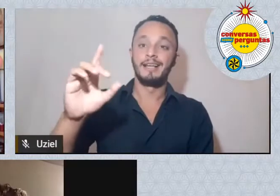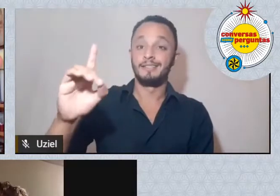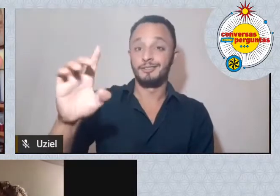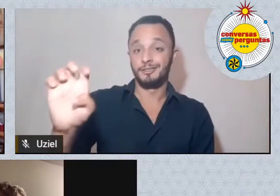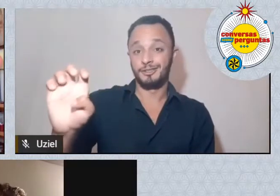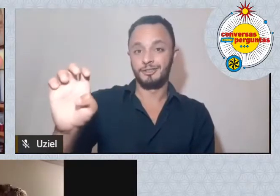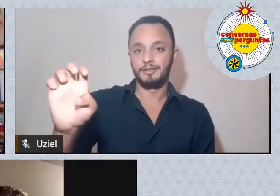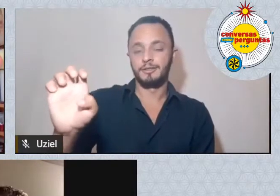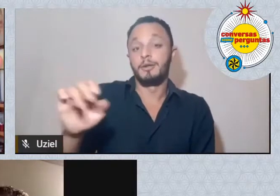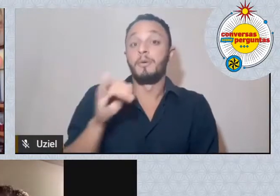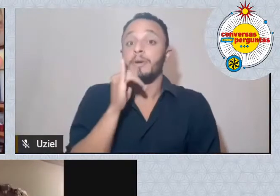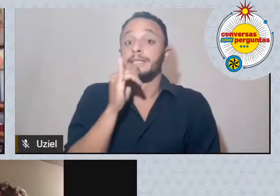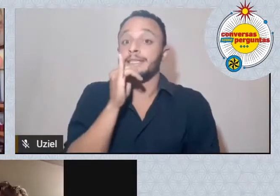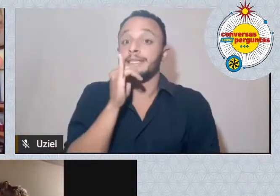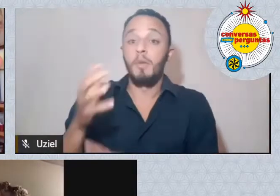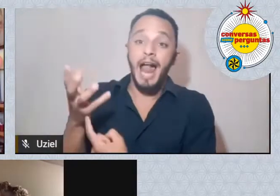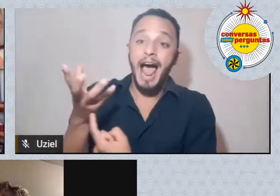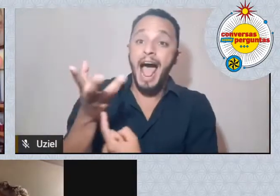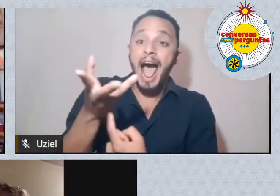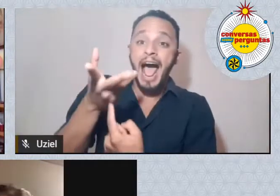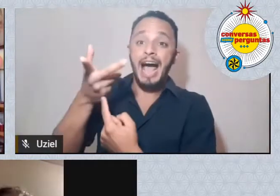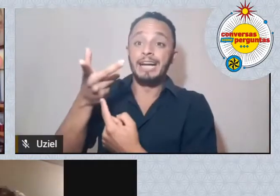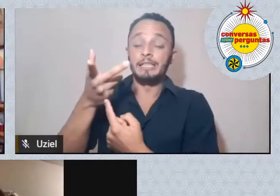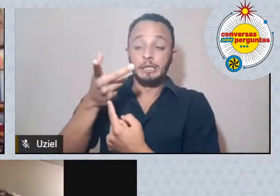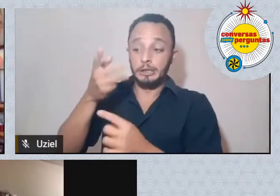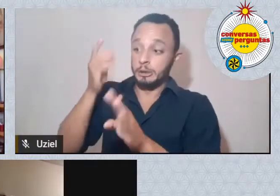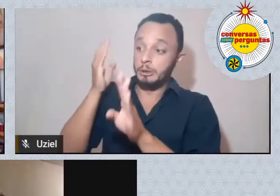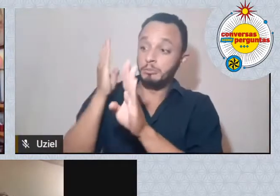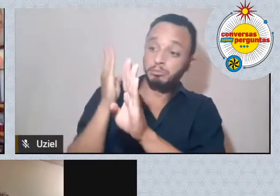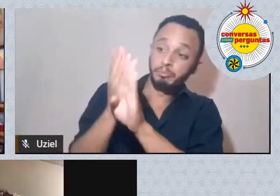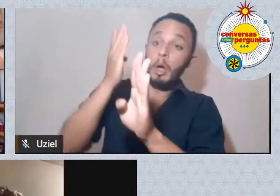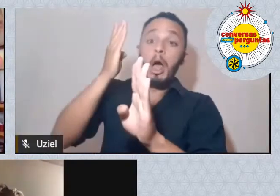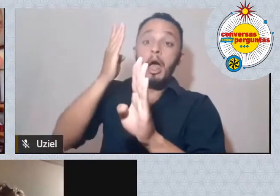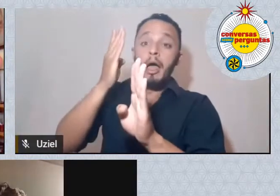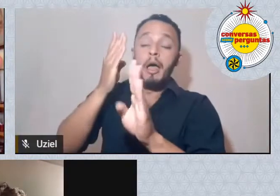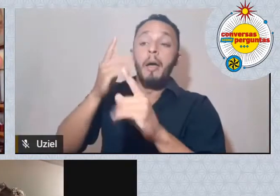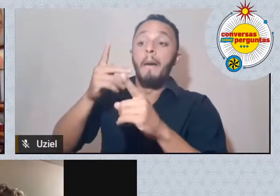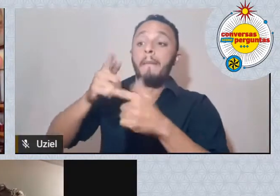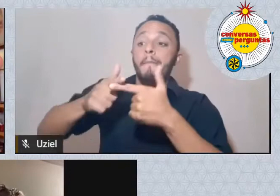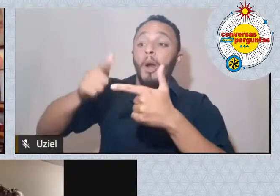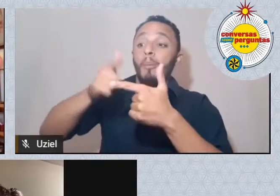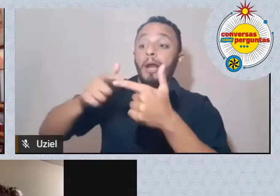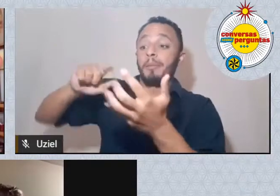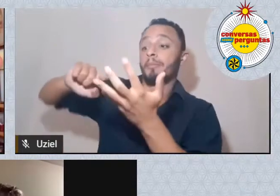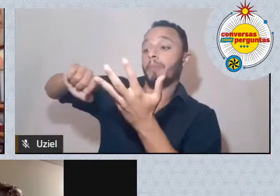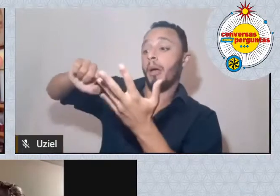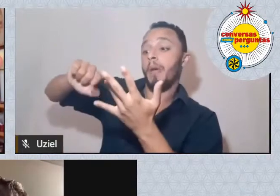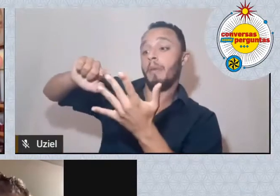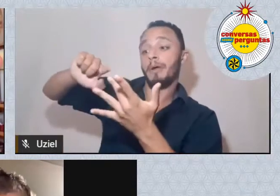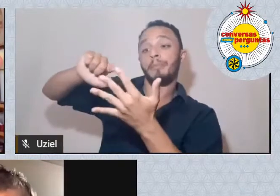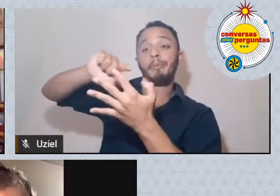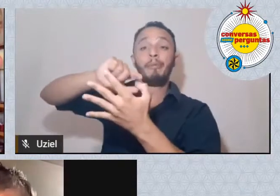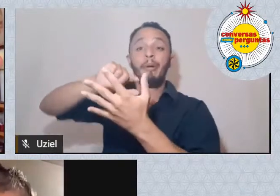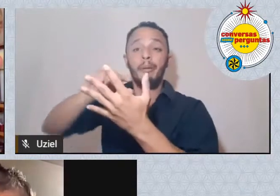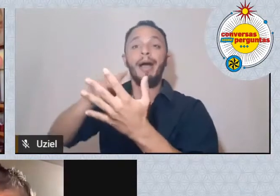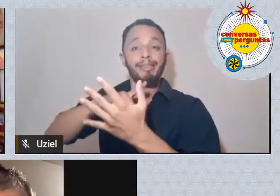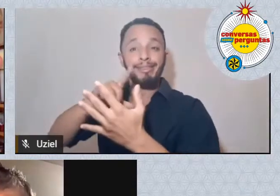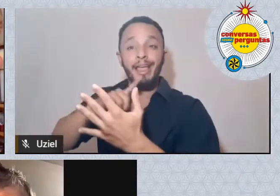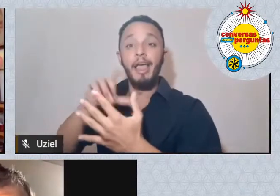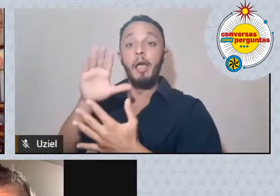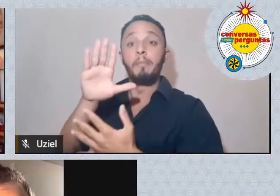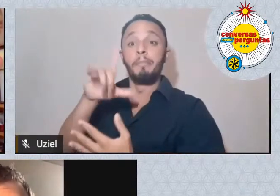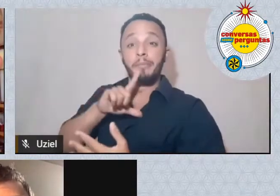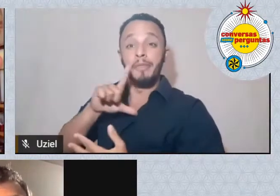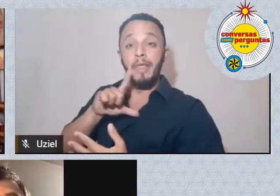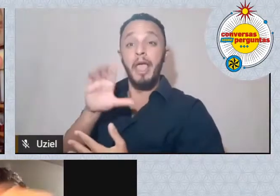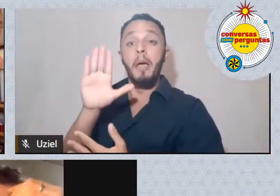conseguir se encontrar, apesar das interveniências, dos encontros, das dificuldades. Né?